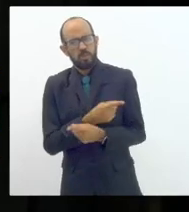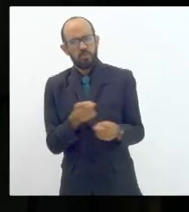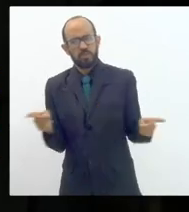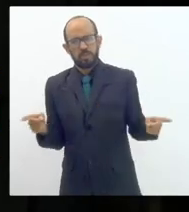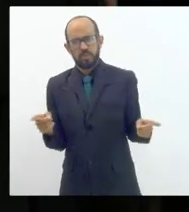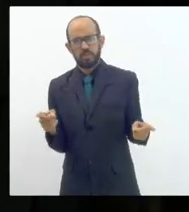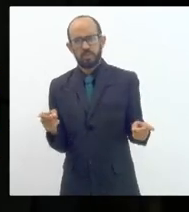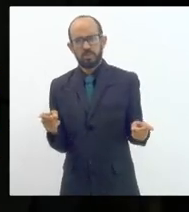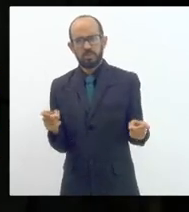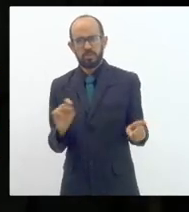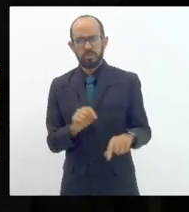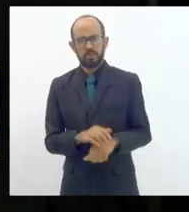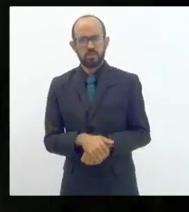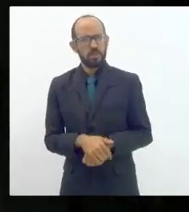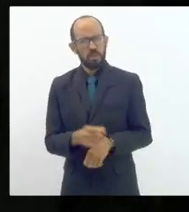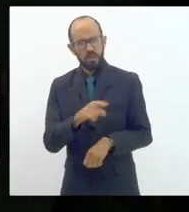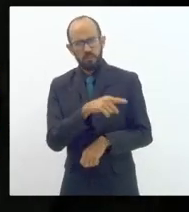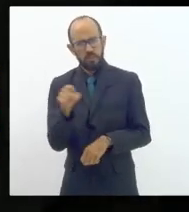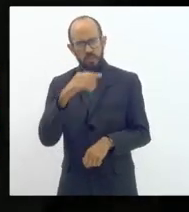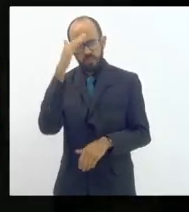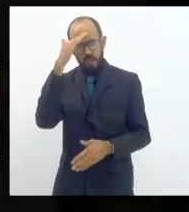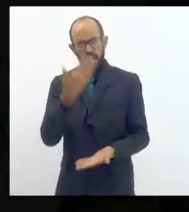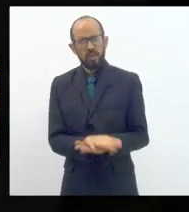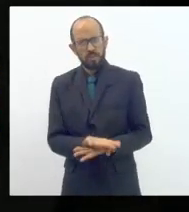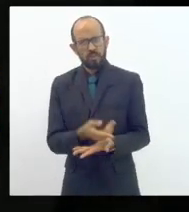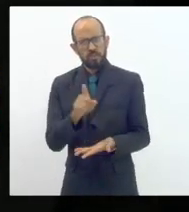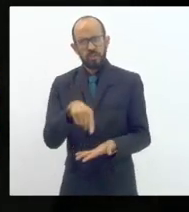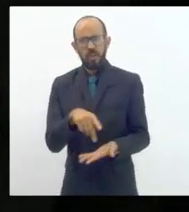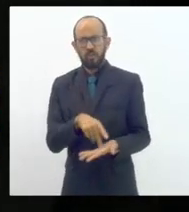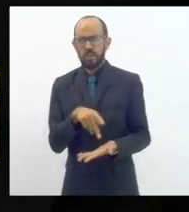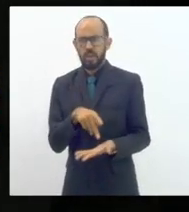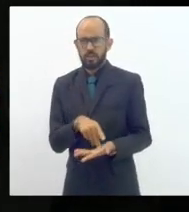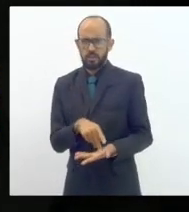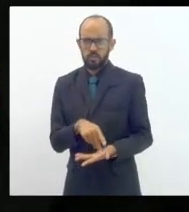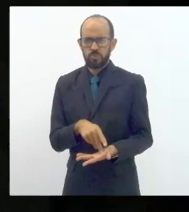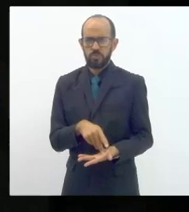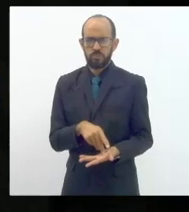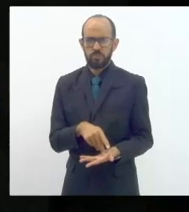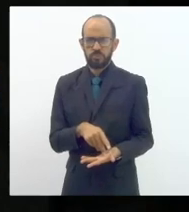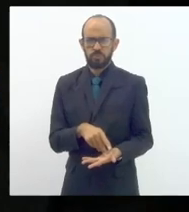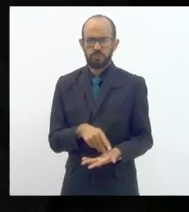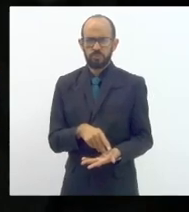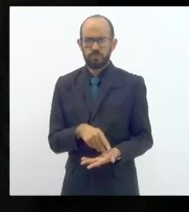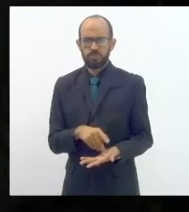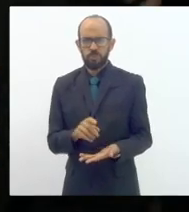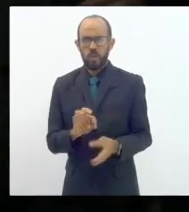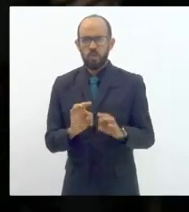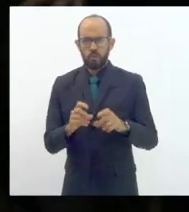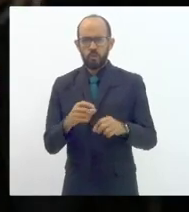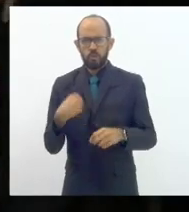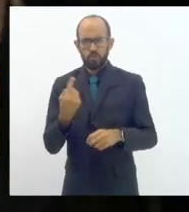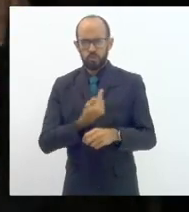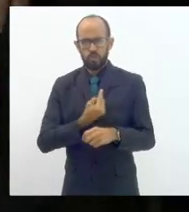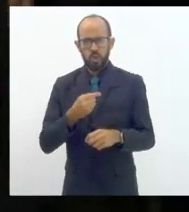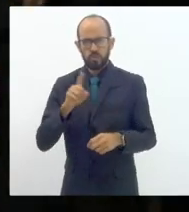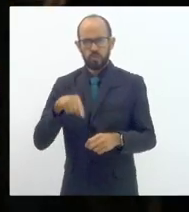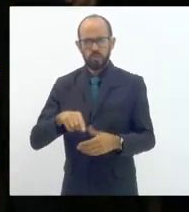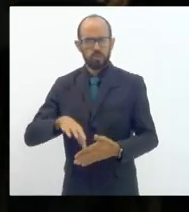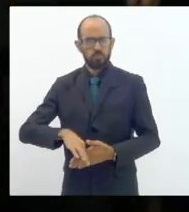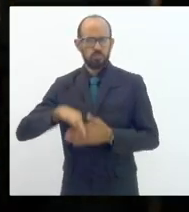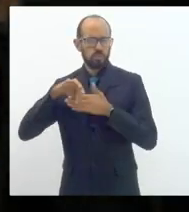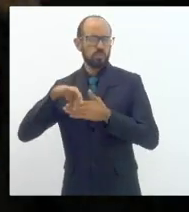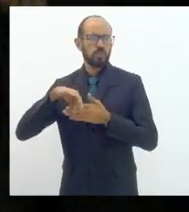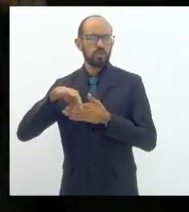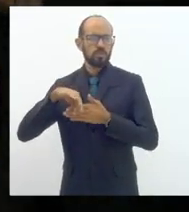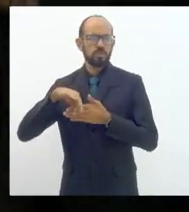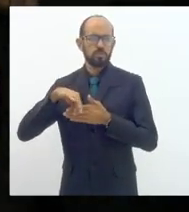e que vocês acreditem que é verdadeiro. Todos nós aqui somos líderes. A gente